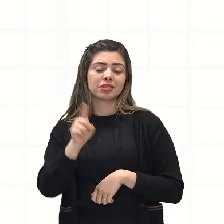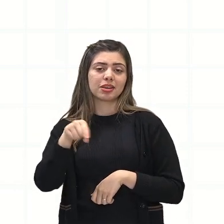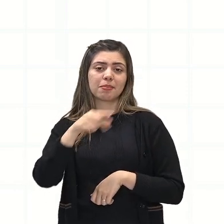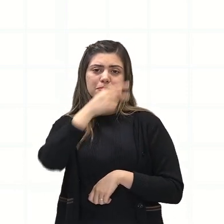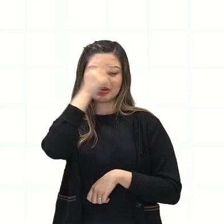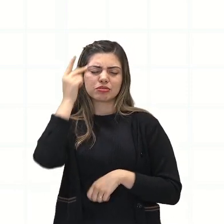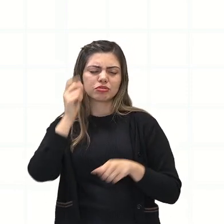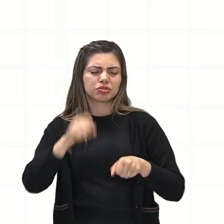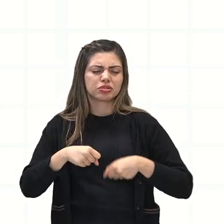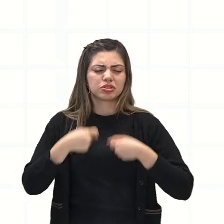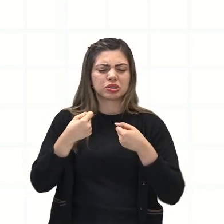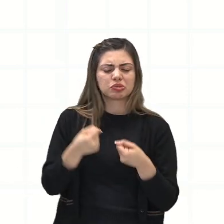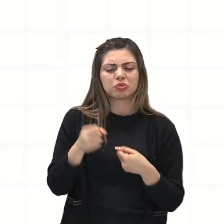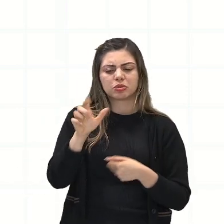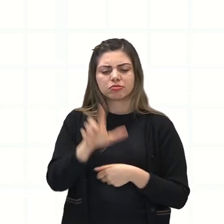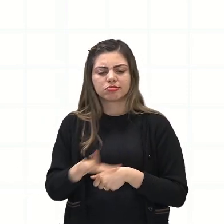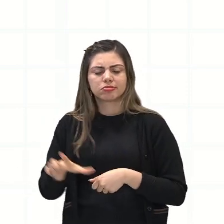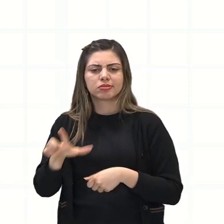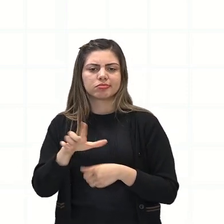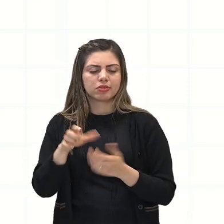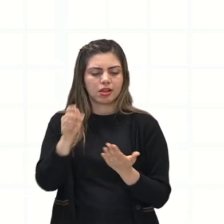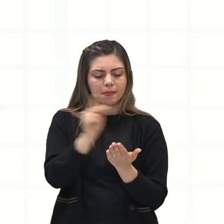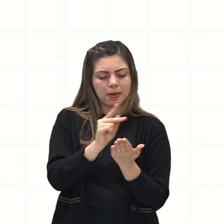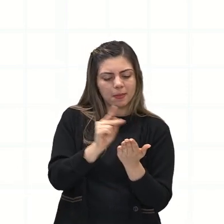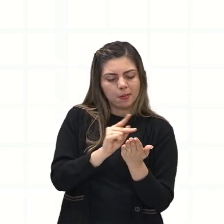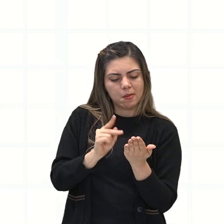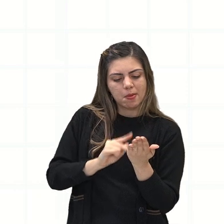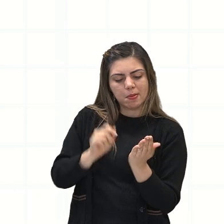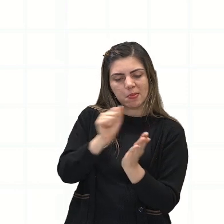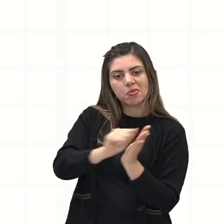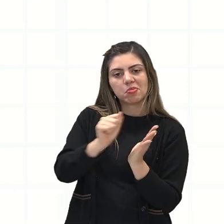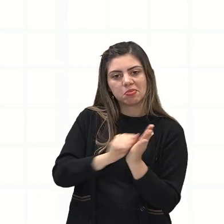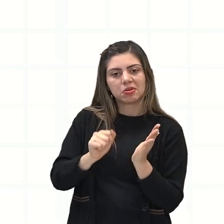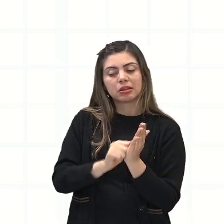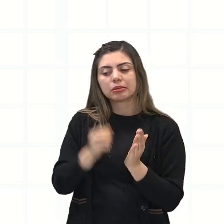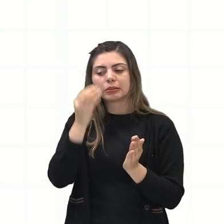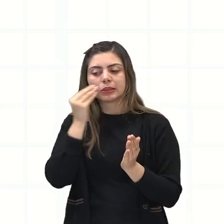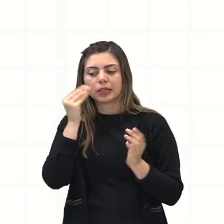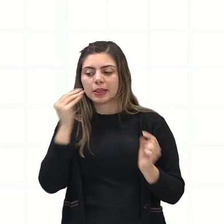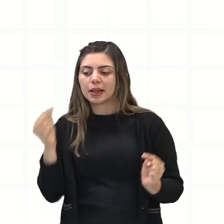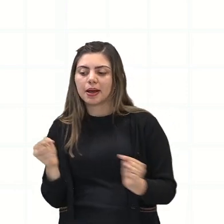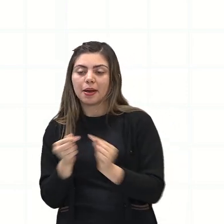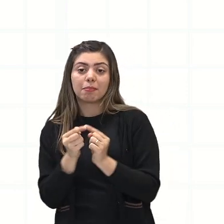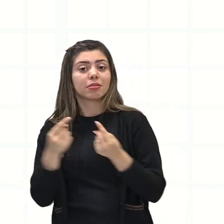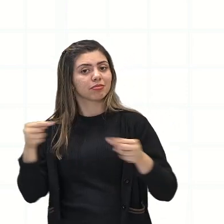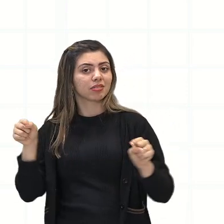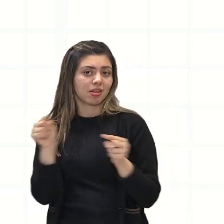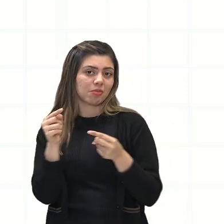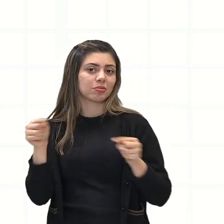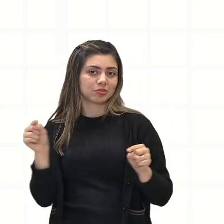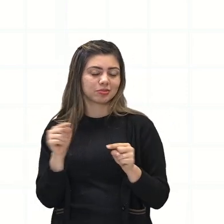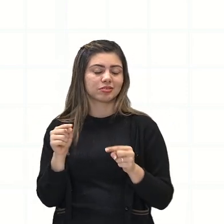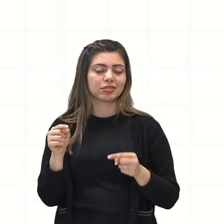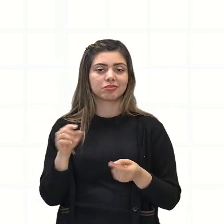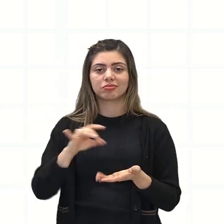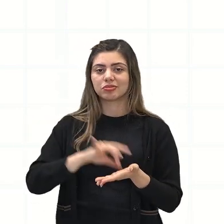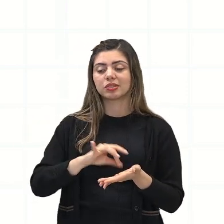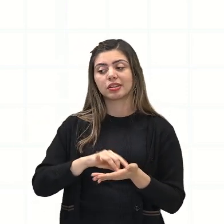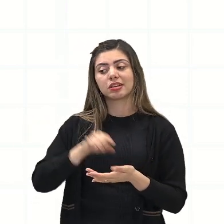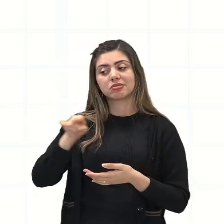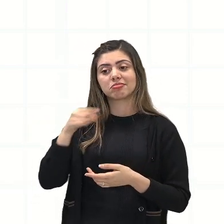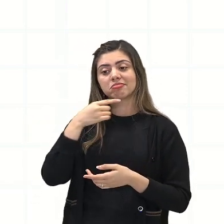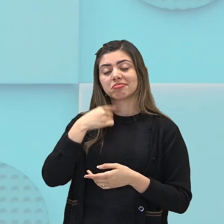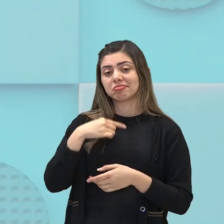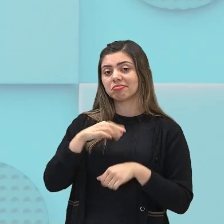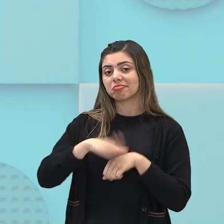se dedicavam à linguagem e com isso se dedicavam a essa tentativa de reproduzir tudo aquilo que eles queriam